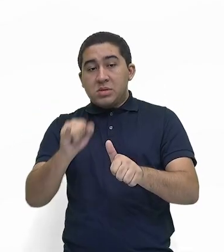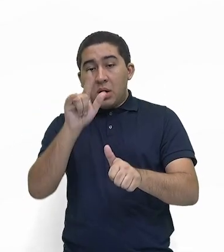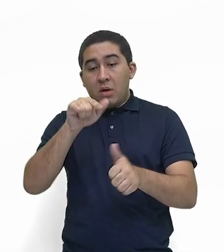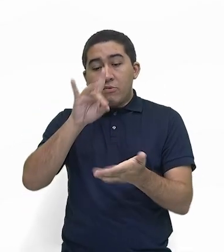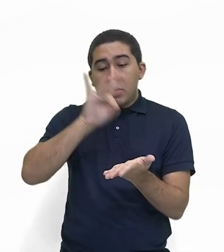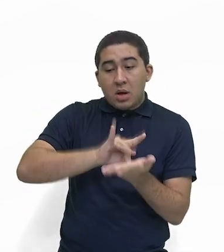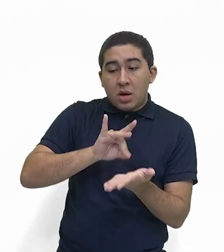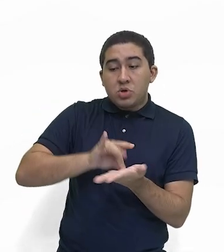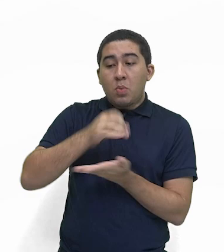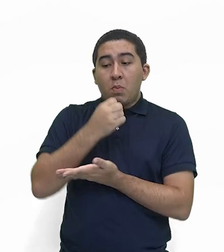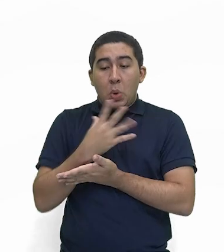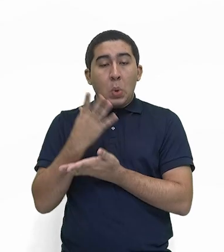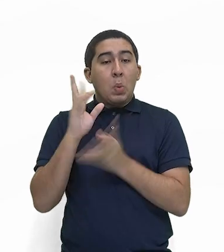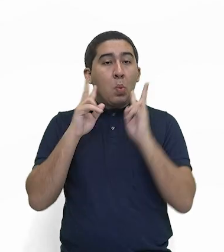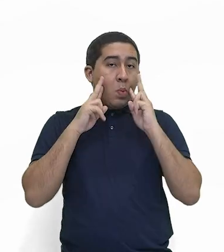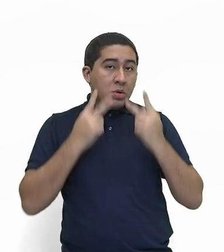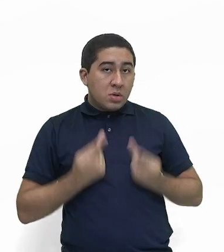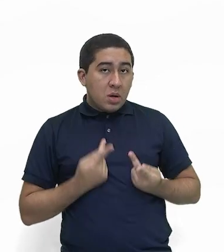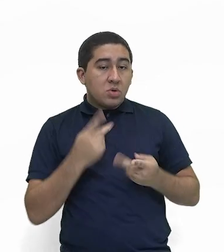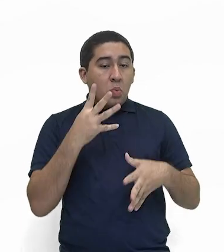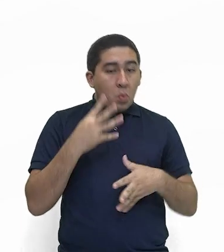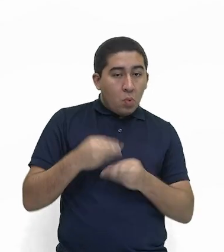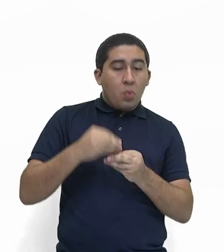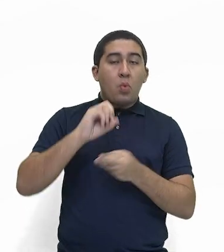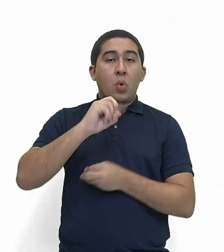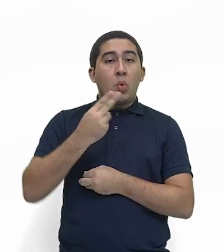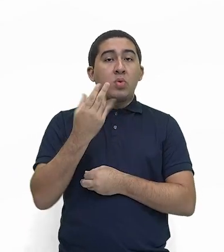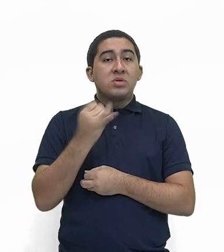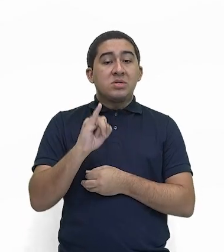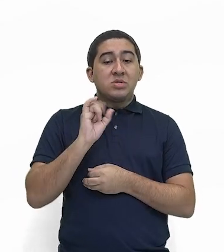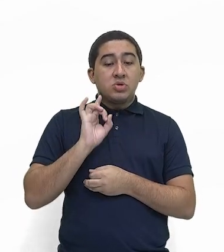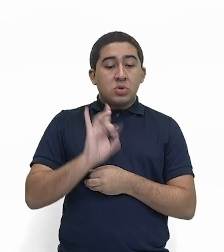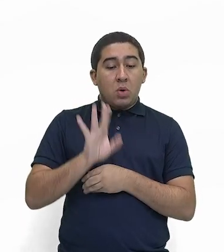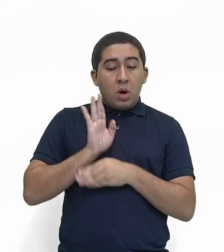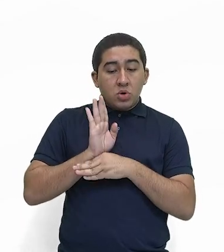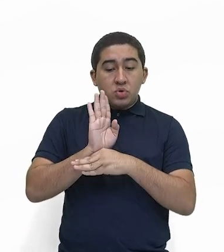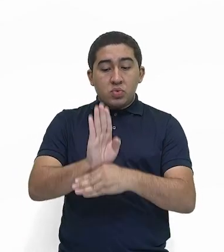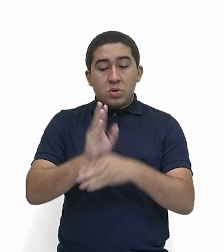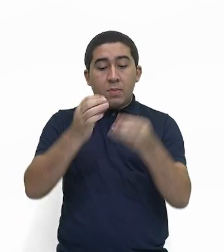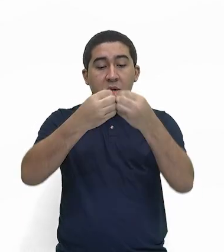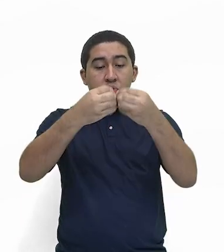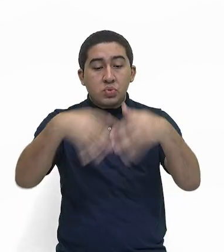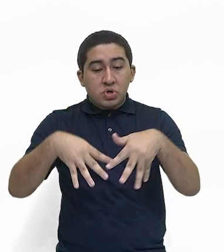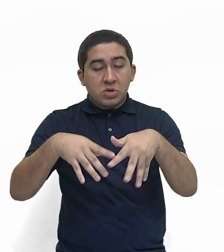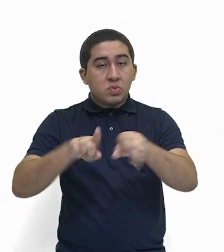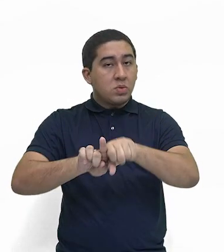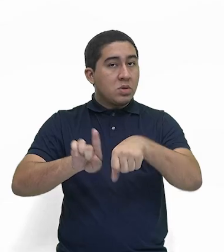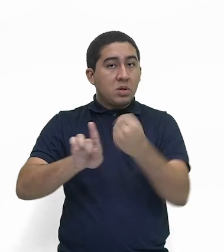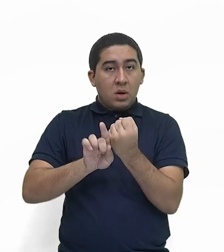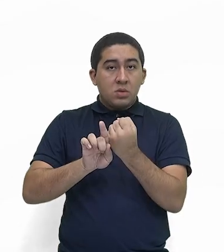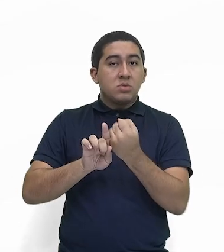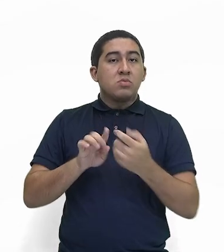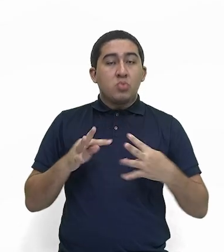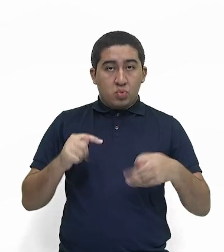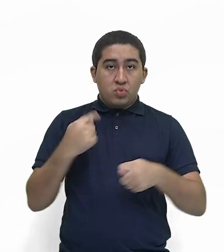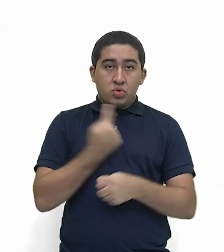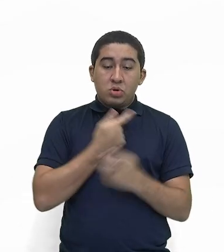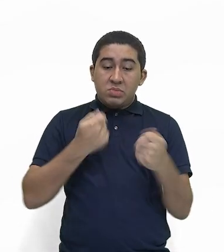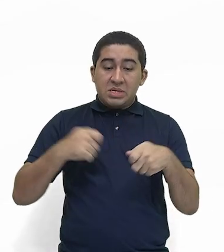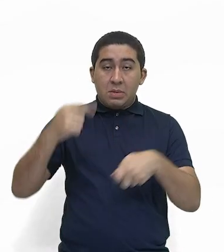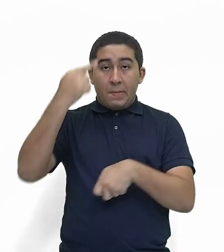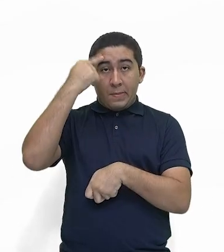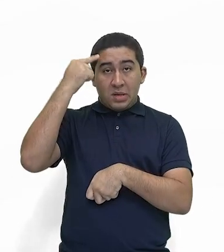realmente beneficiando a humanidade ou se elas estão ajudando a destruir a humanidade. Tudo isso nós podemos pensar quando a gente fala